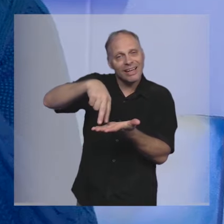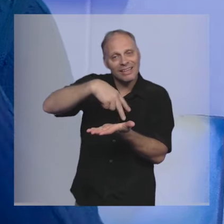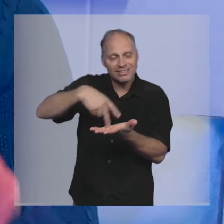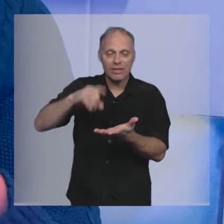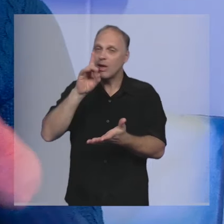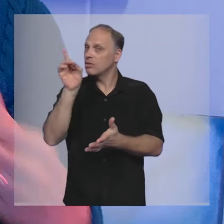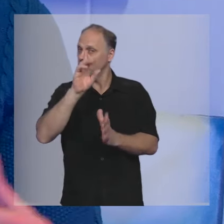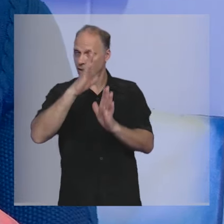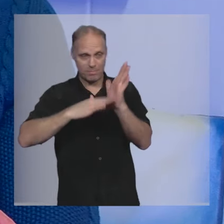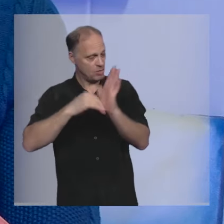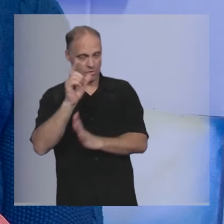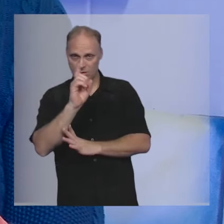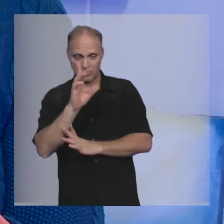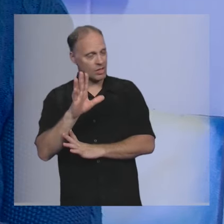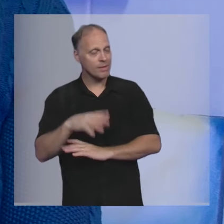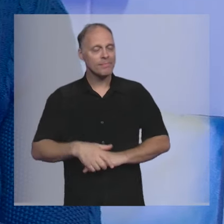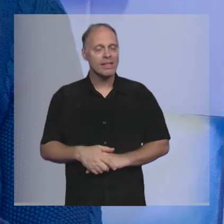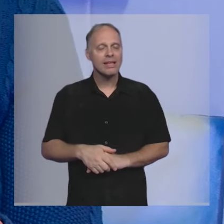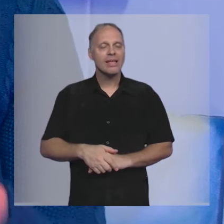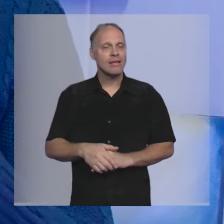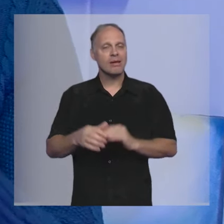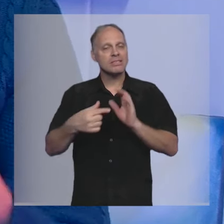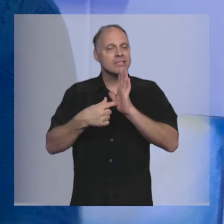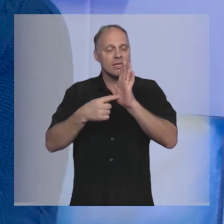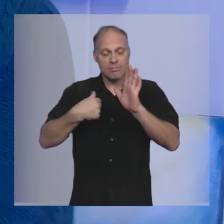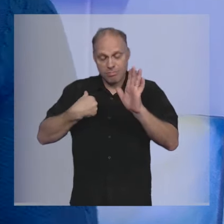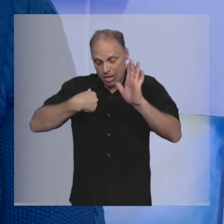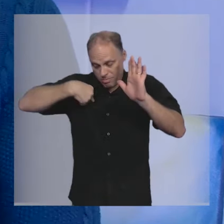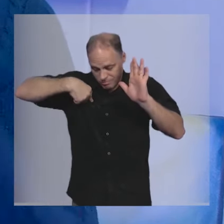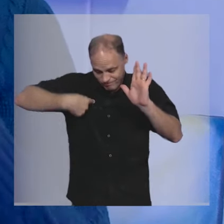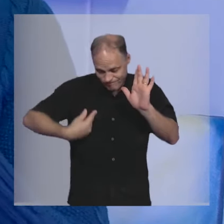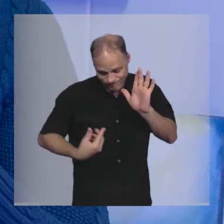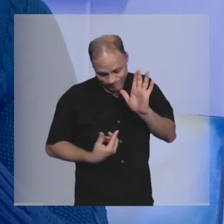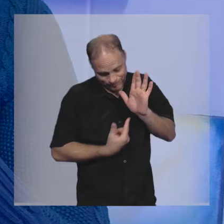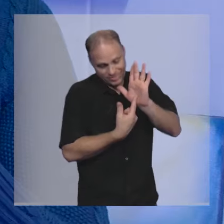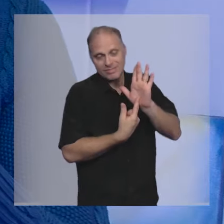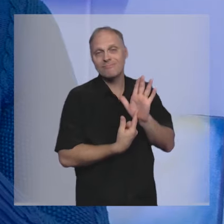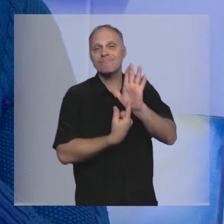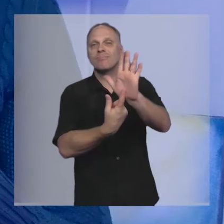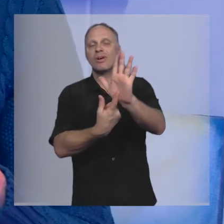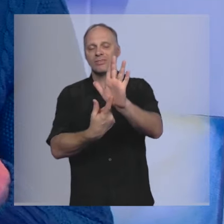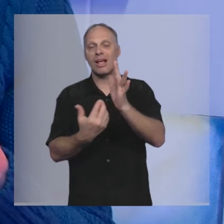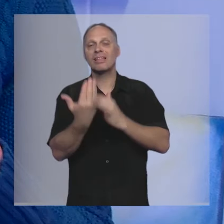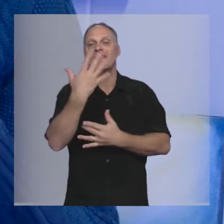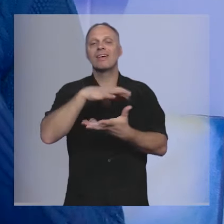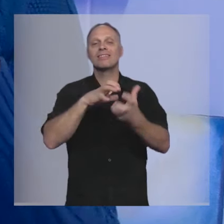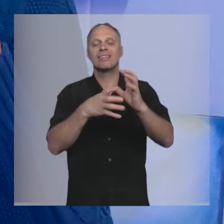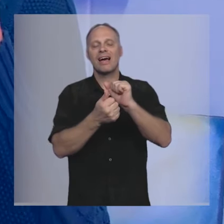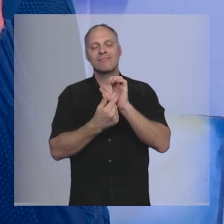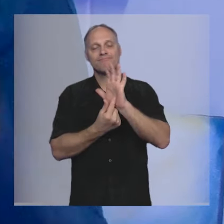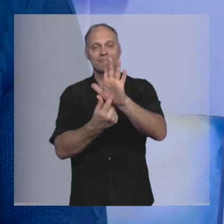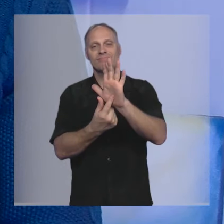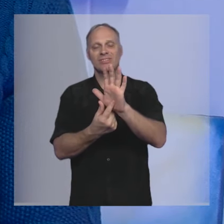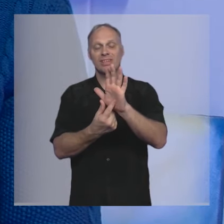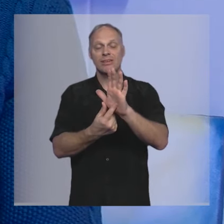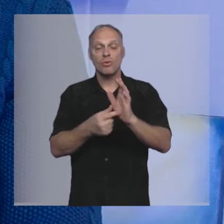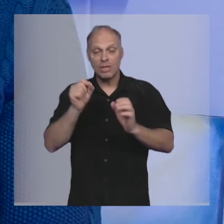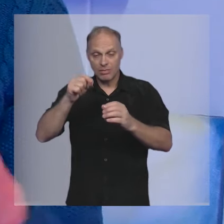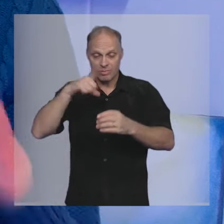só pintura, né? Tu te mostra através daquilo que tu tá tirando de dentro de